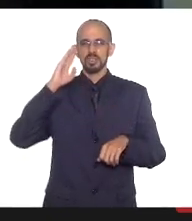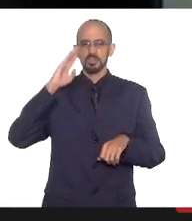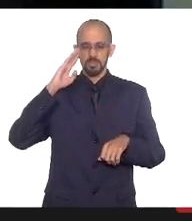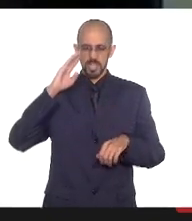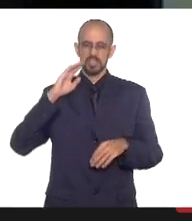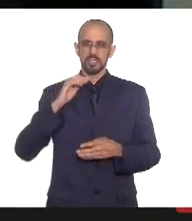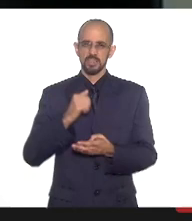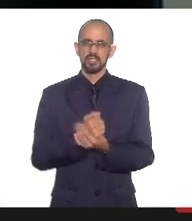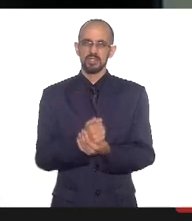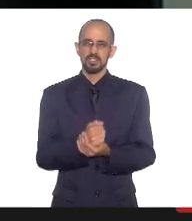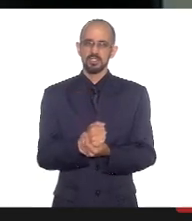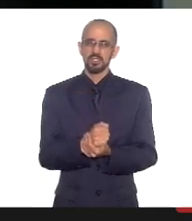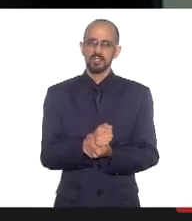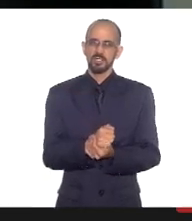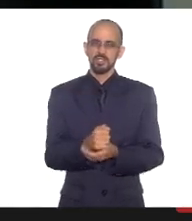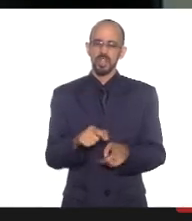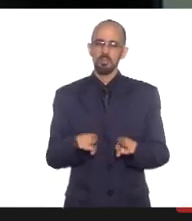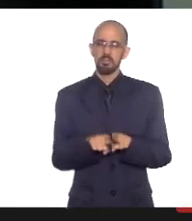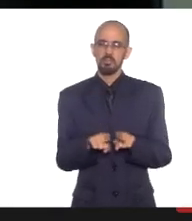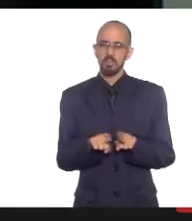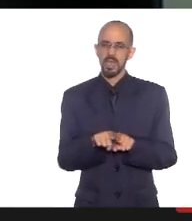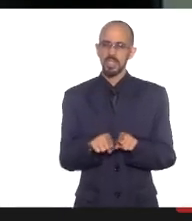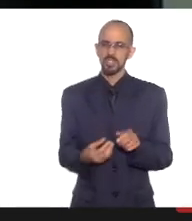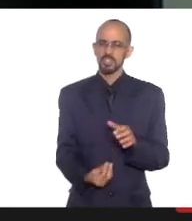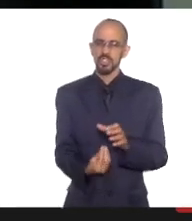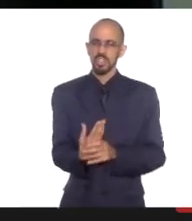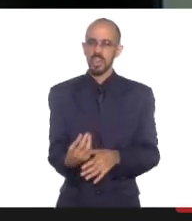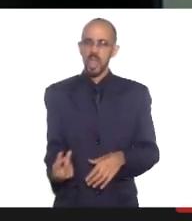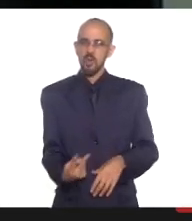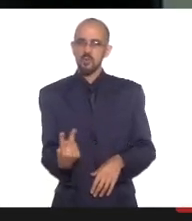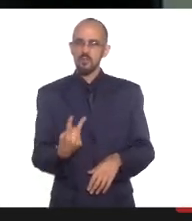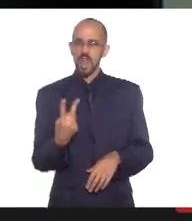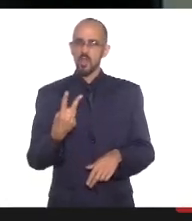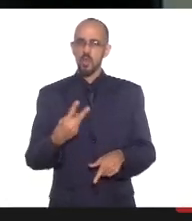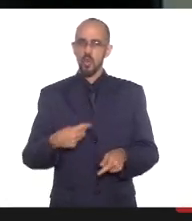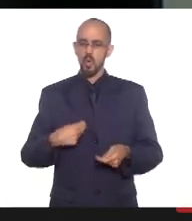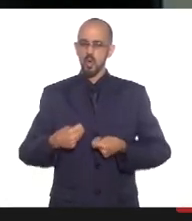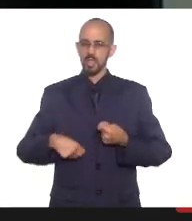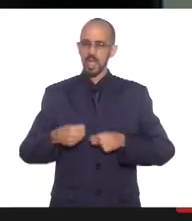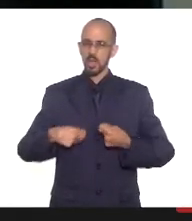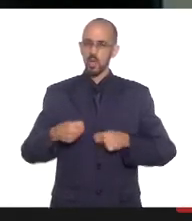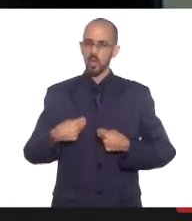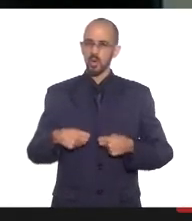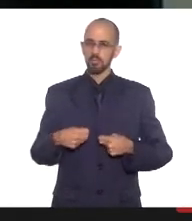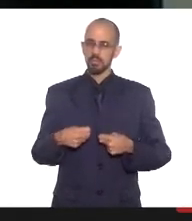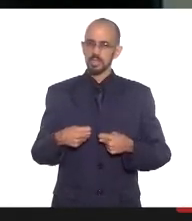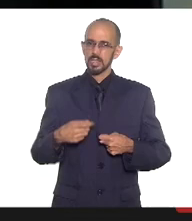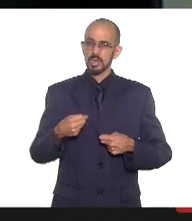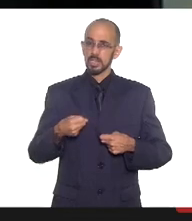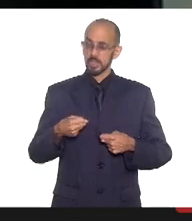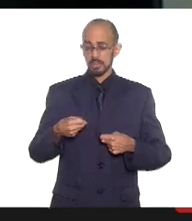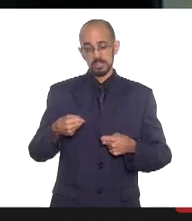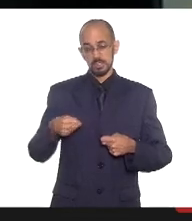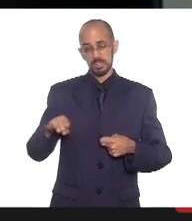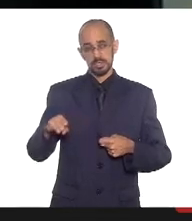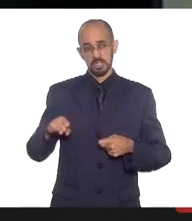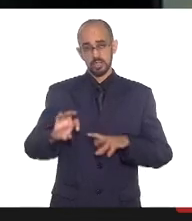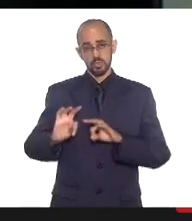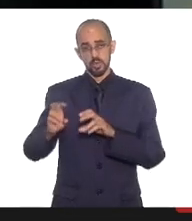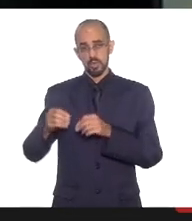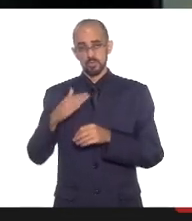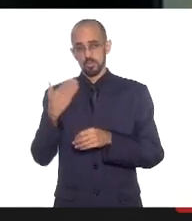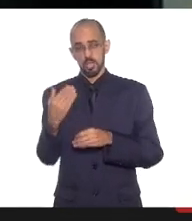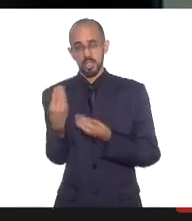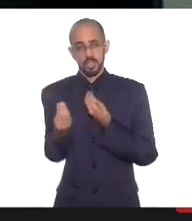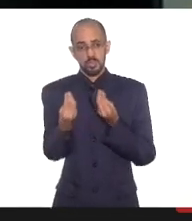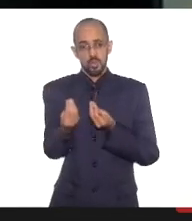então eu de valorizar a economia como se pudesse haver economia sem vida e